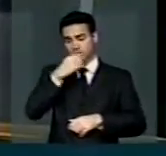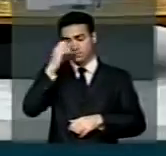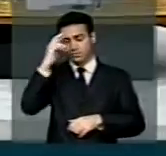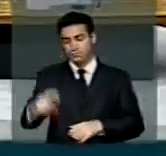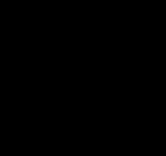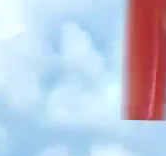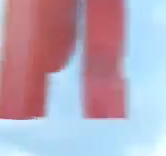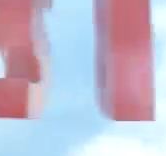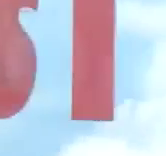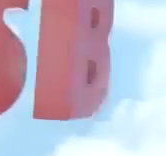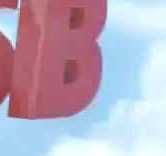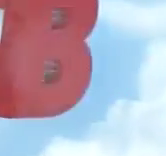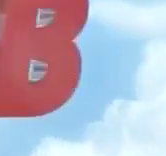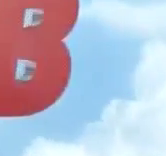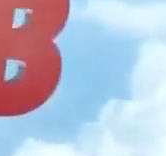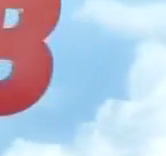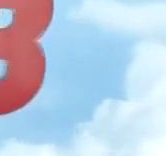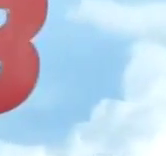Obrigado.